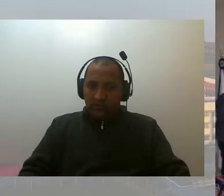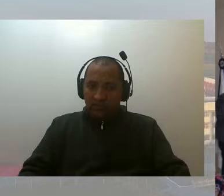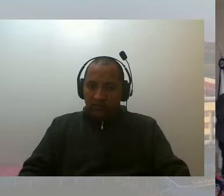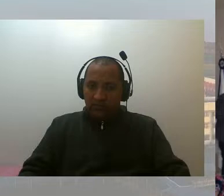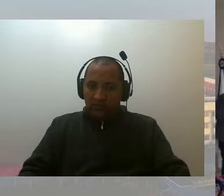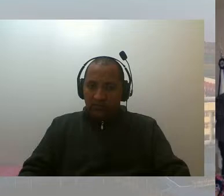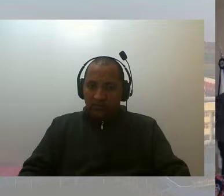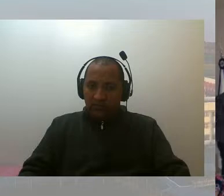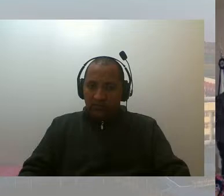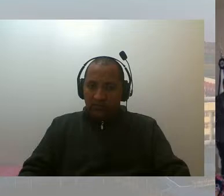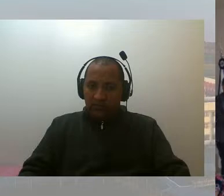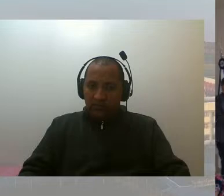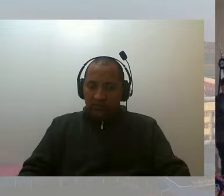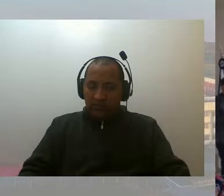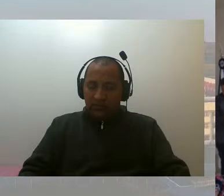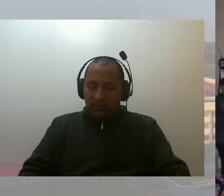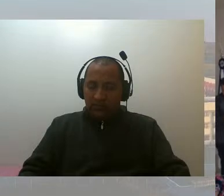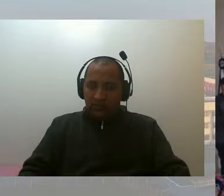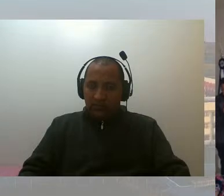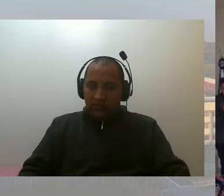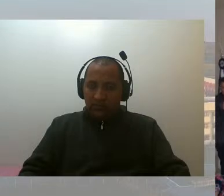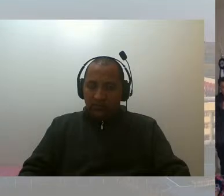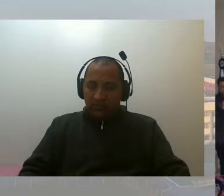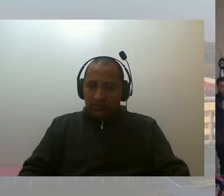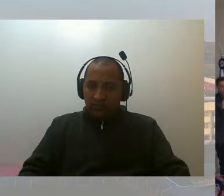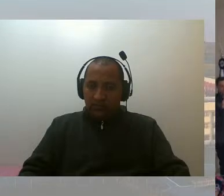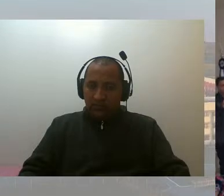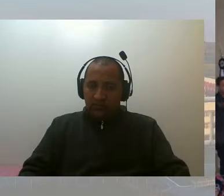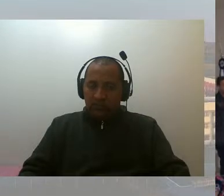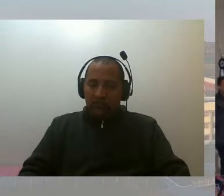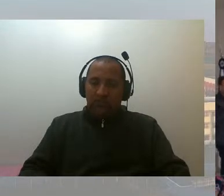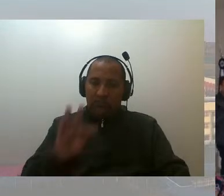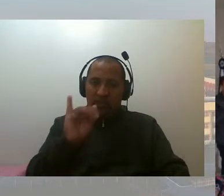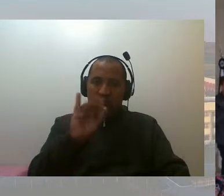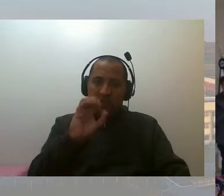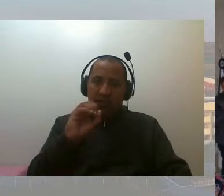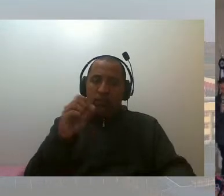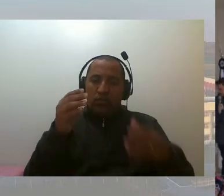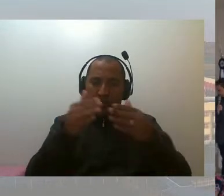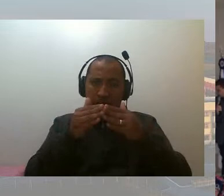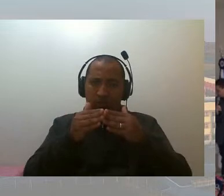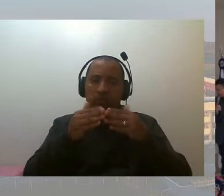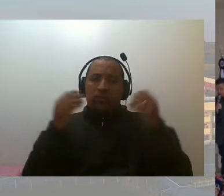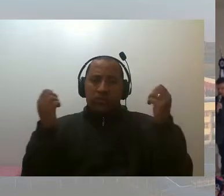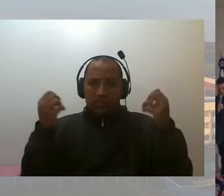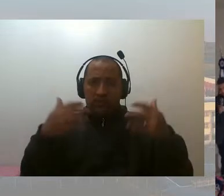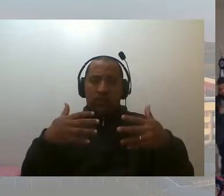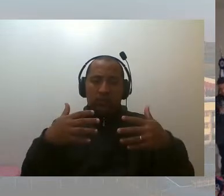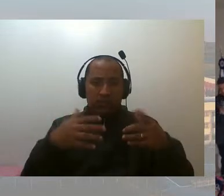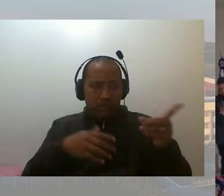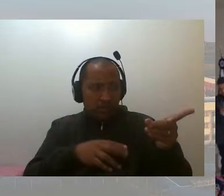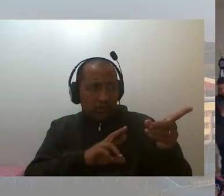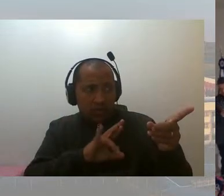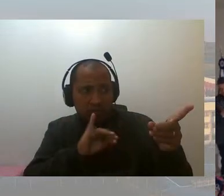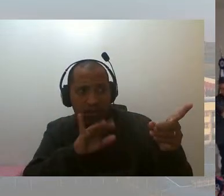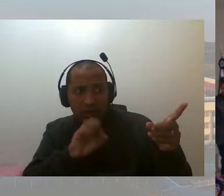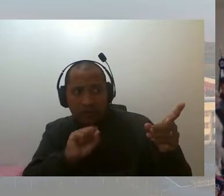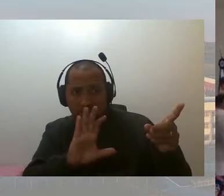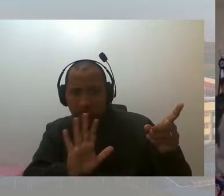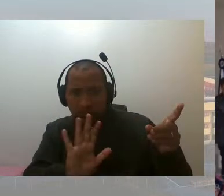Rojas, Obrigado. Não, né?